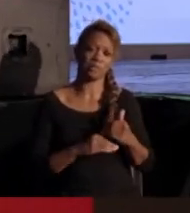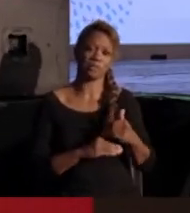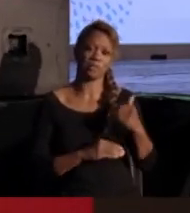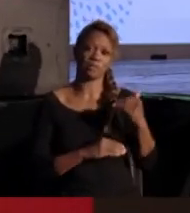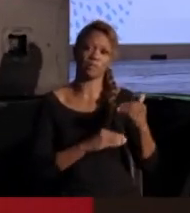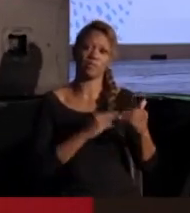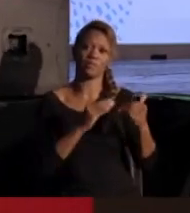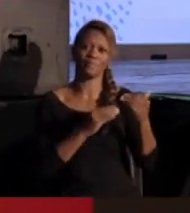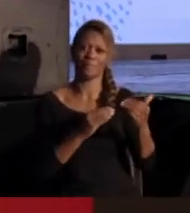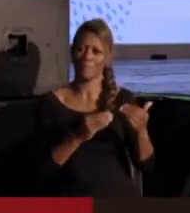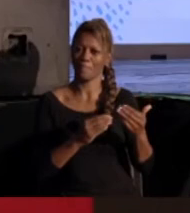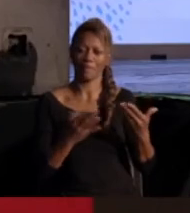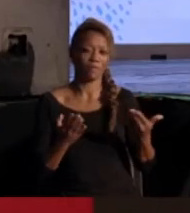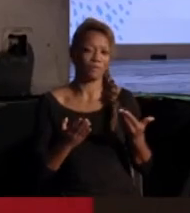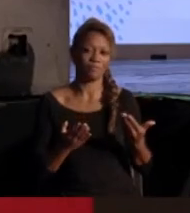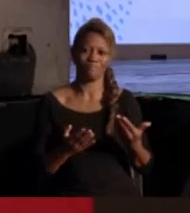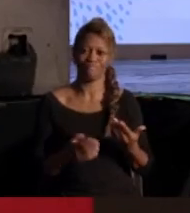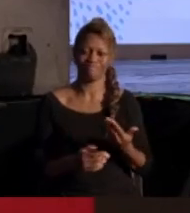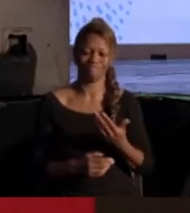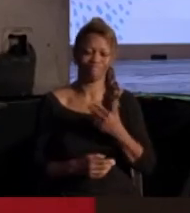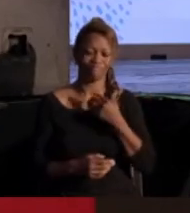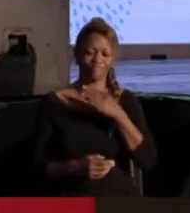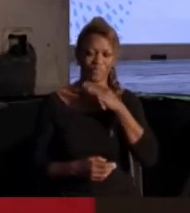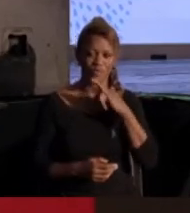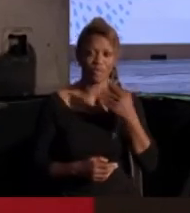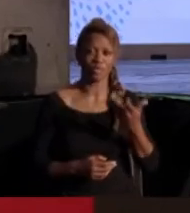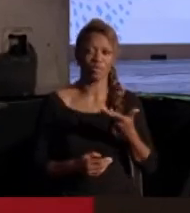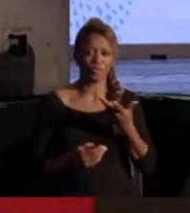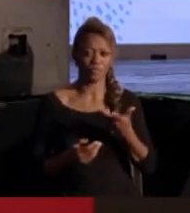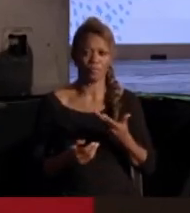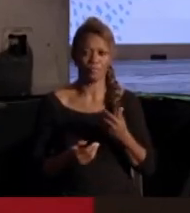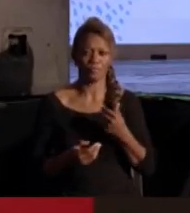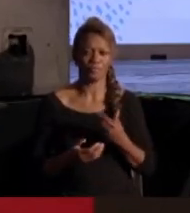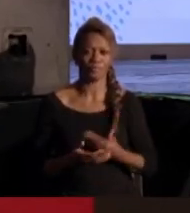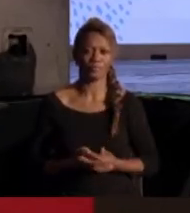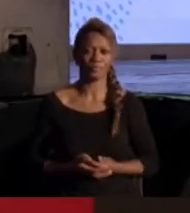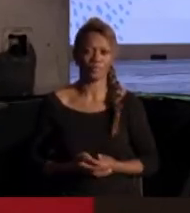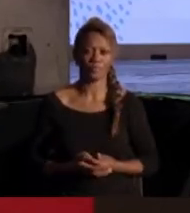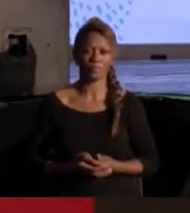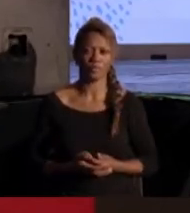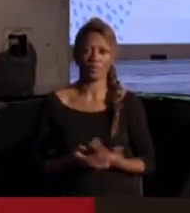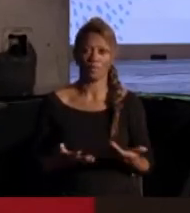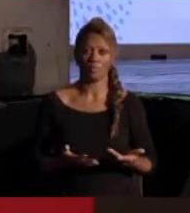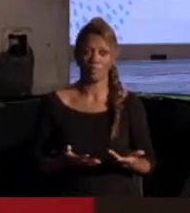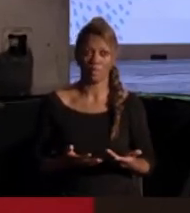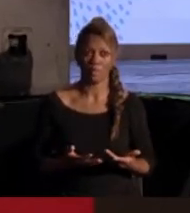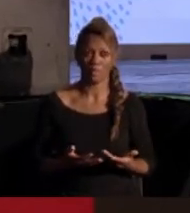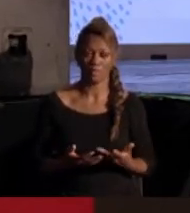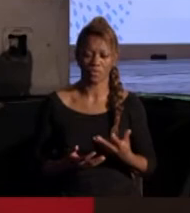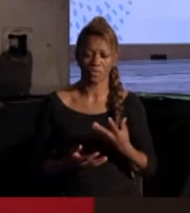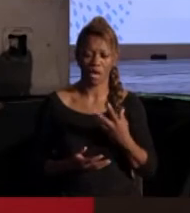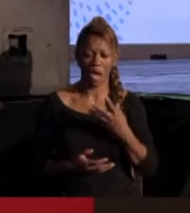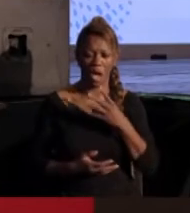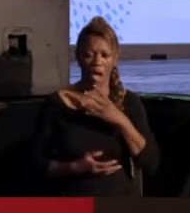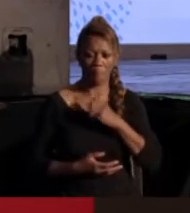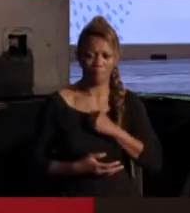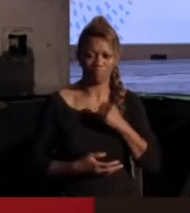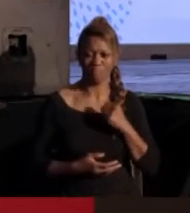comi demais. Há um psiquismo que atua também nessa dimensão. A erótica, o amor, o sexo